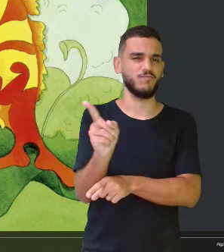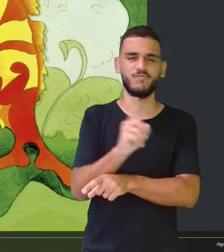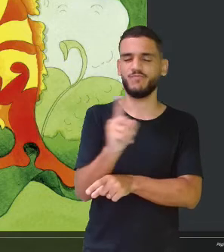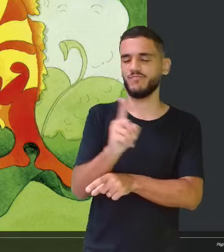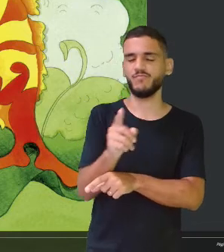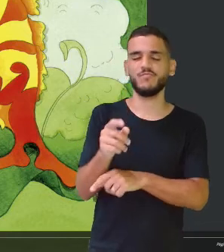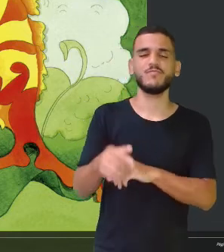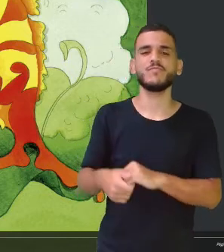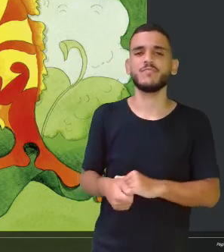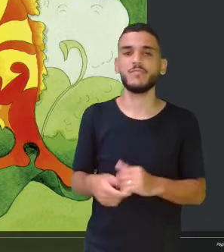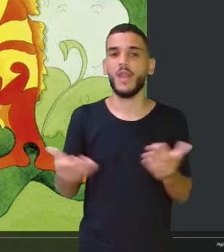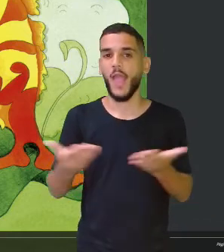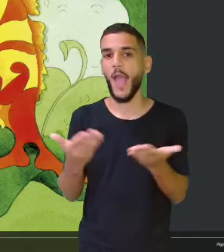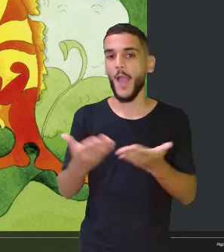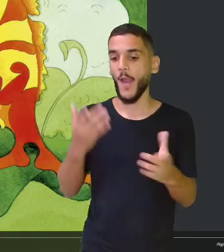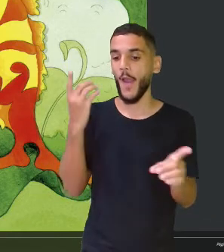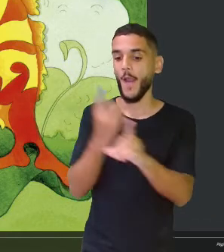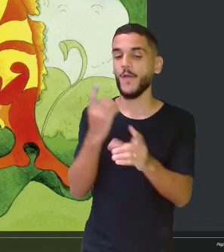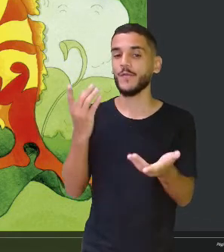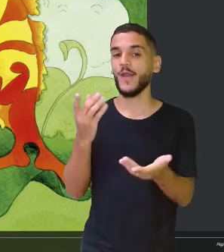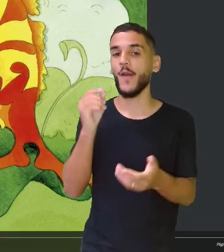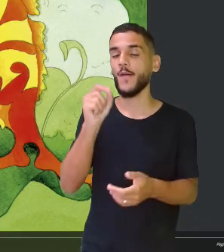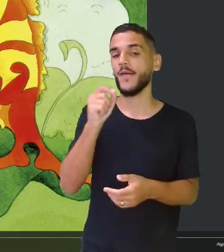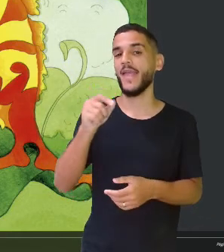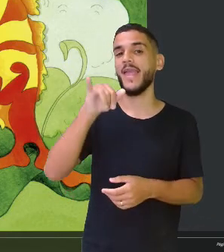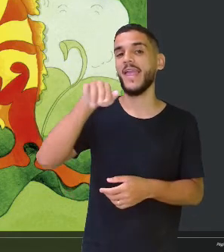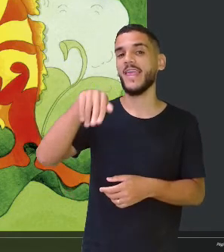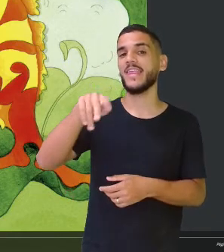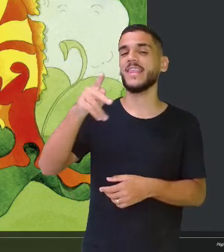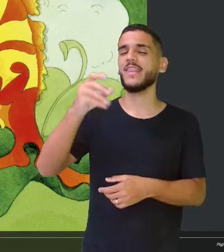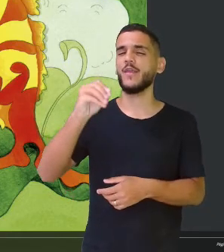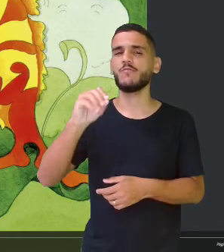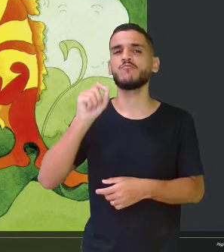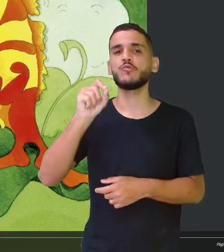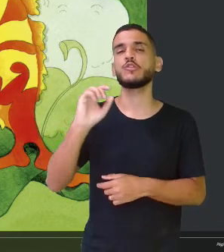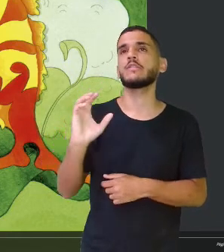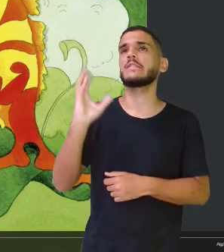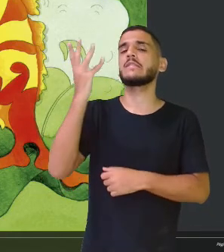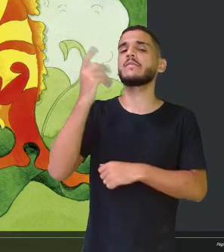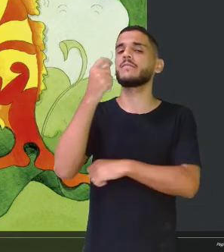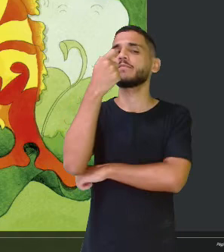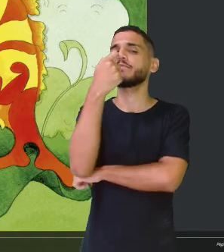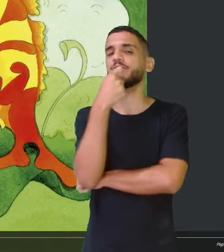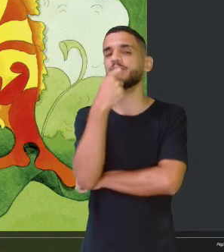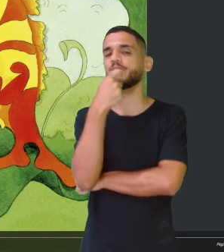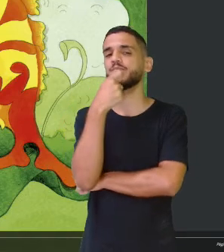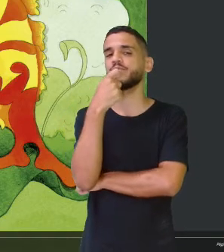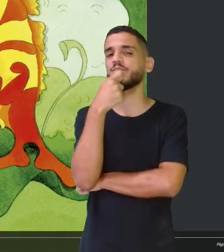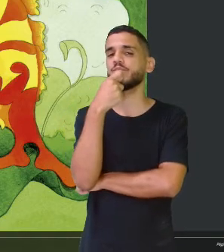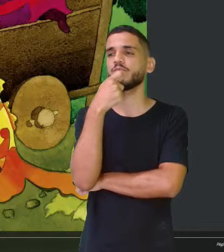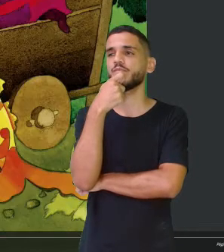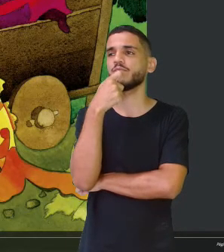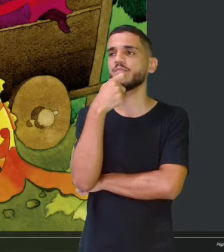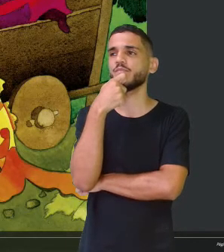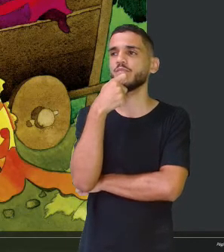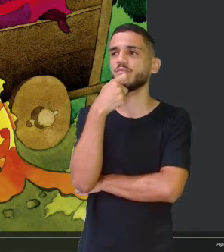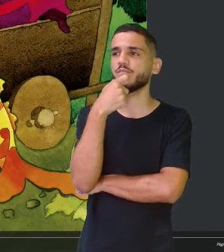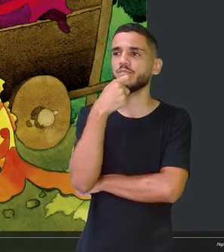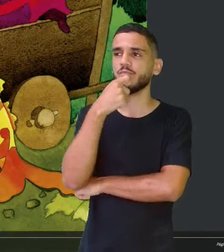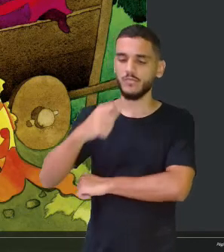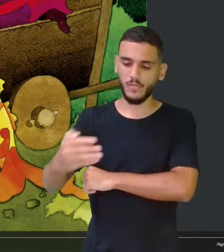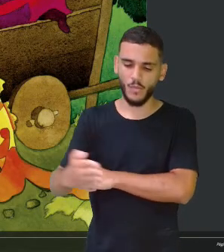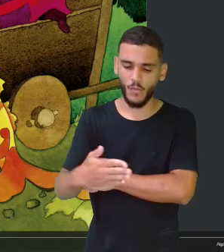Vamos ver se ele conseguiu encontrar esse inho, gente? Que será que aconteceu, hein? Esse peixe está vivendo